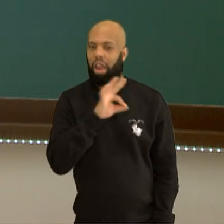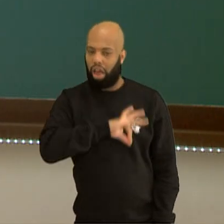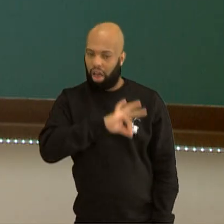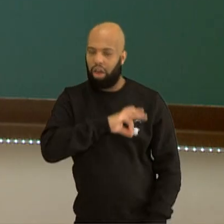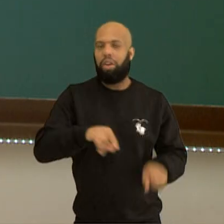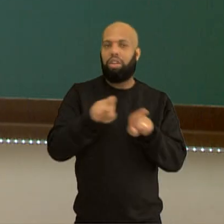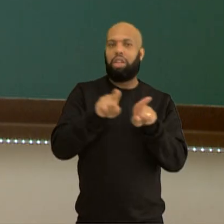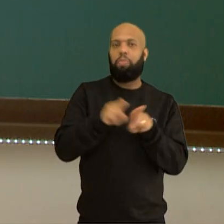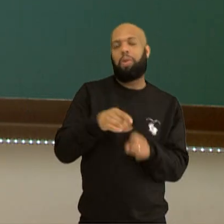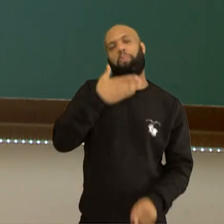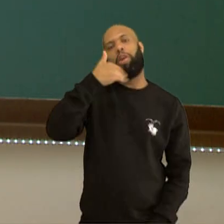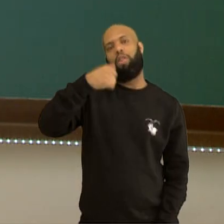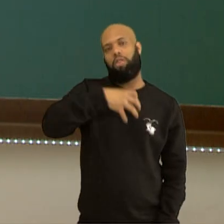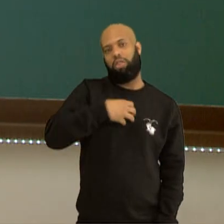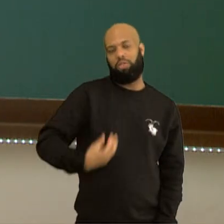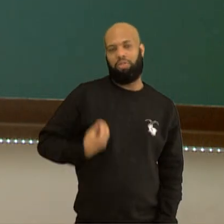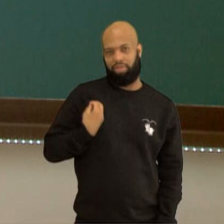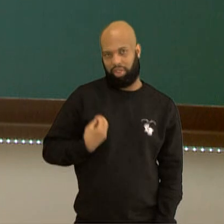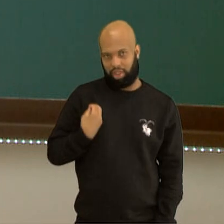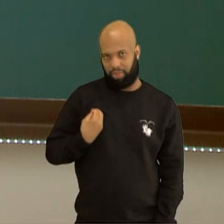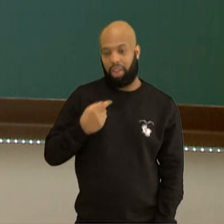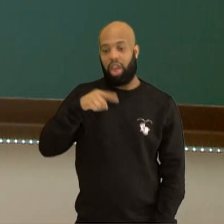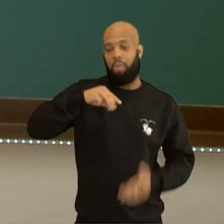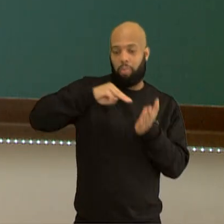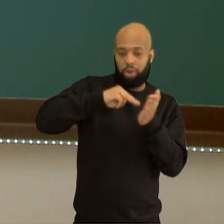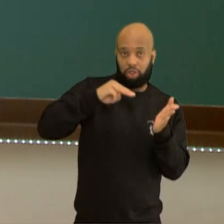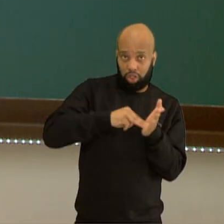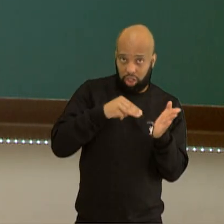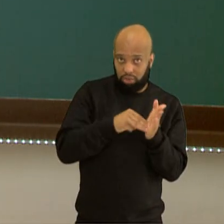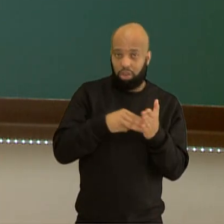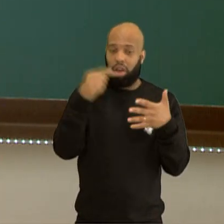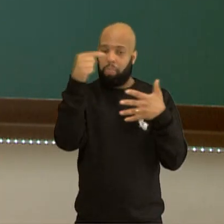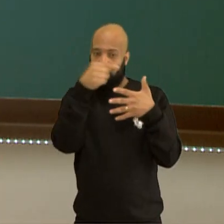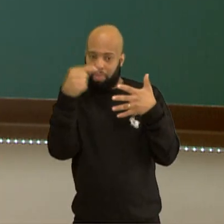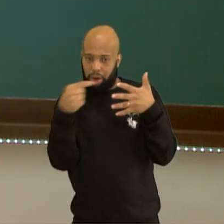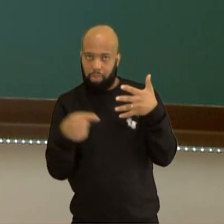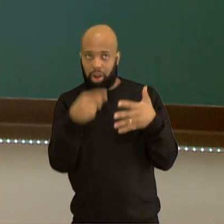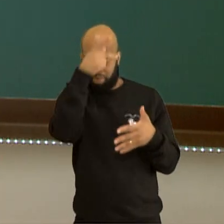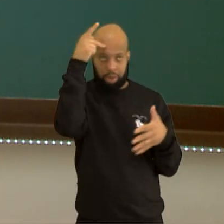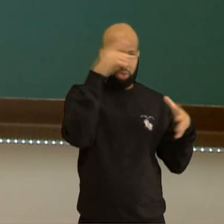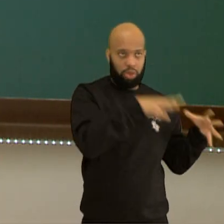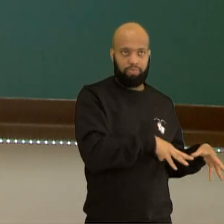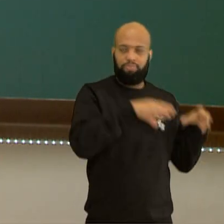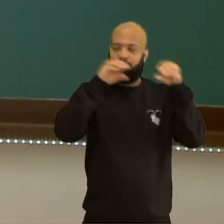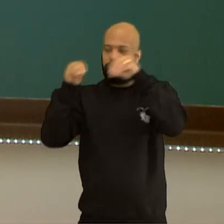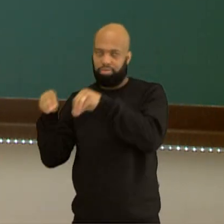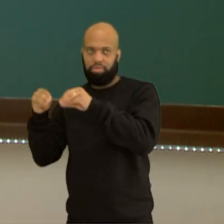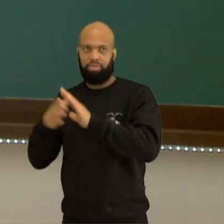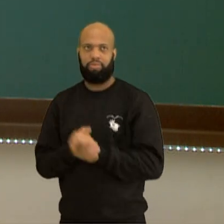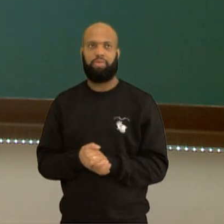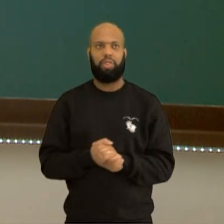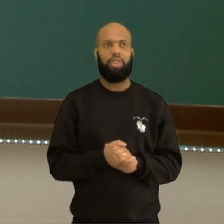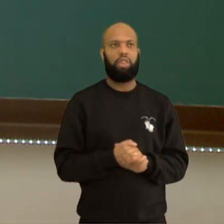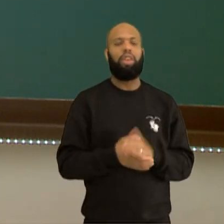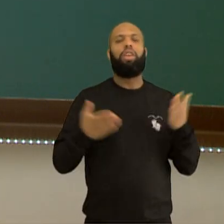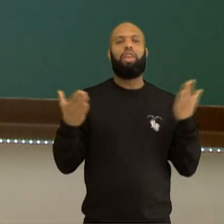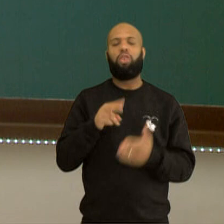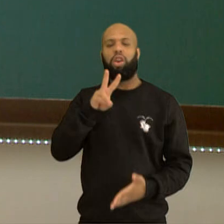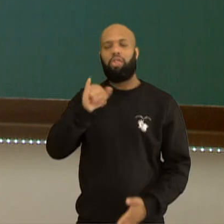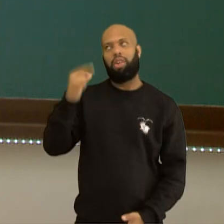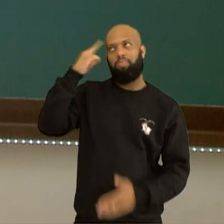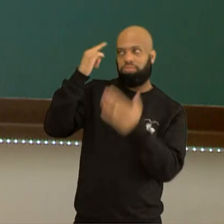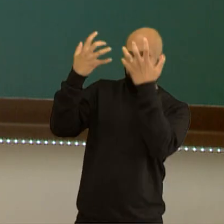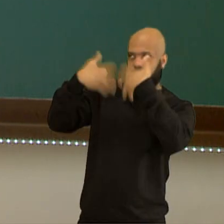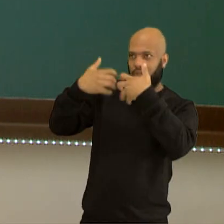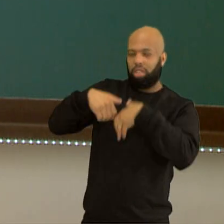melhores condições de vida. São motivos pelos quais as pessoas migram, né? E aí, então, vamos pensar juntos